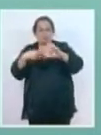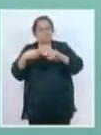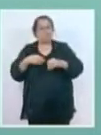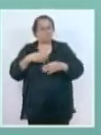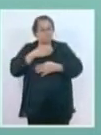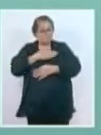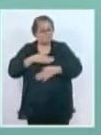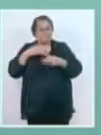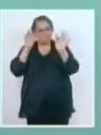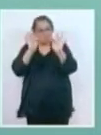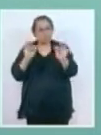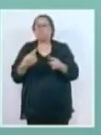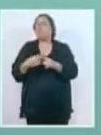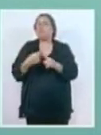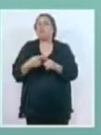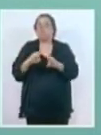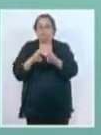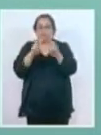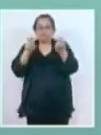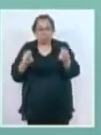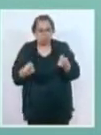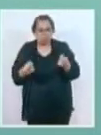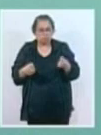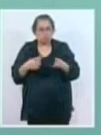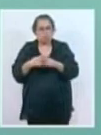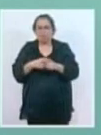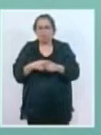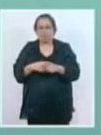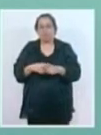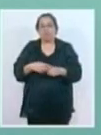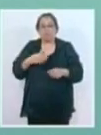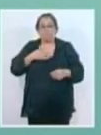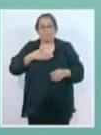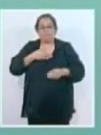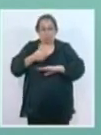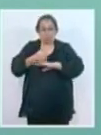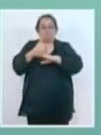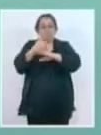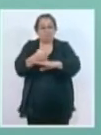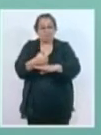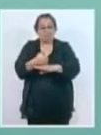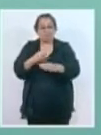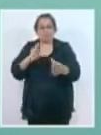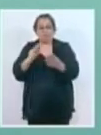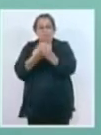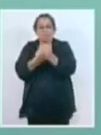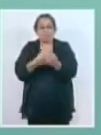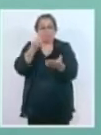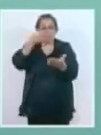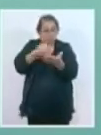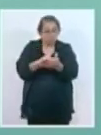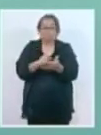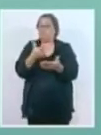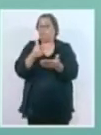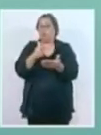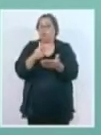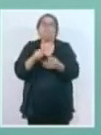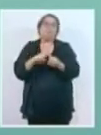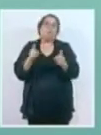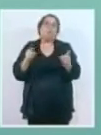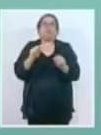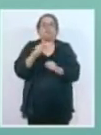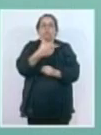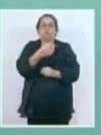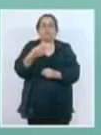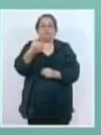sobre esse assunto, porque não houve emenda impositiva do nosso mandato, não houve. Sim. Na verdade, em 2017, nós já